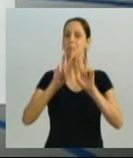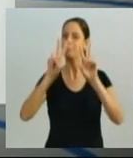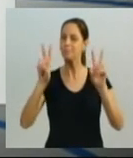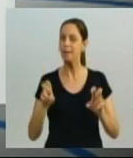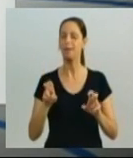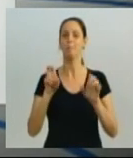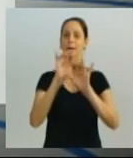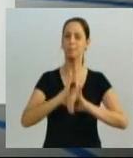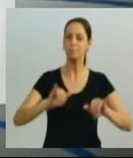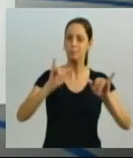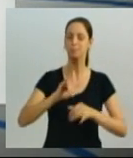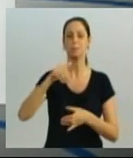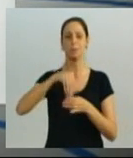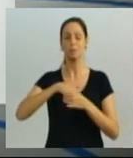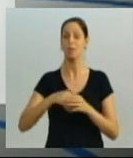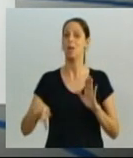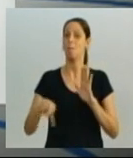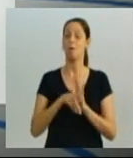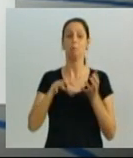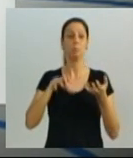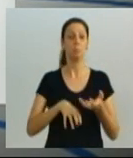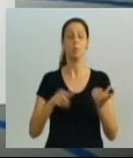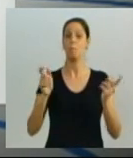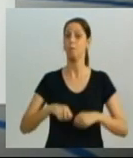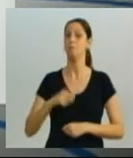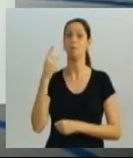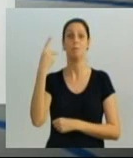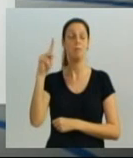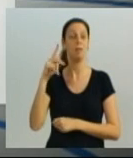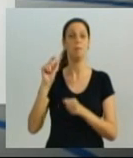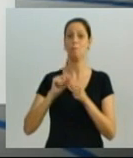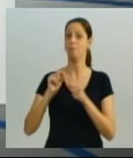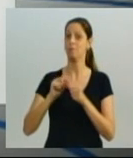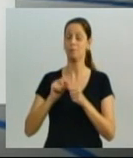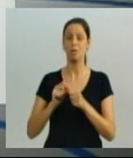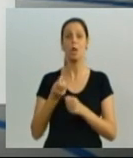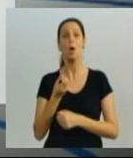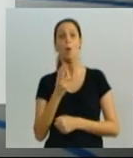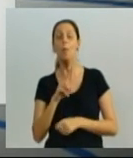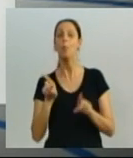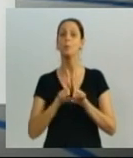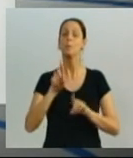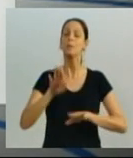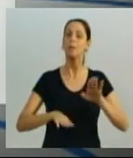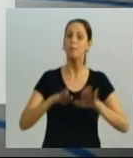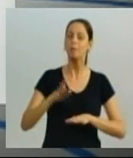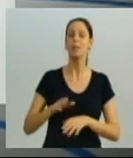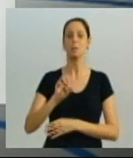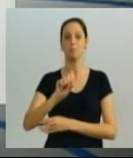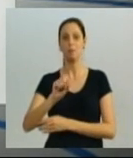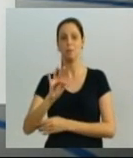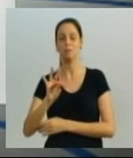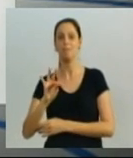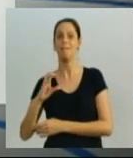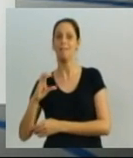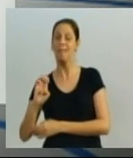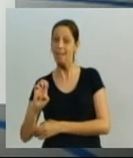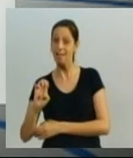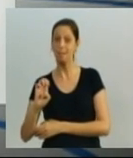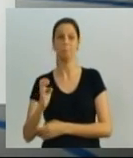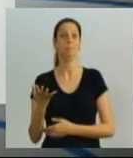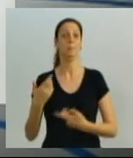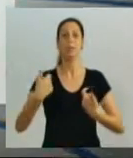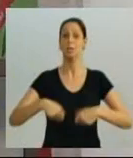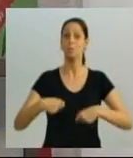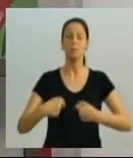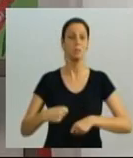eleitoral é de competência do Congresso Nacional para regulamentar esta matéria, ou algumas coisas até do Tribunal Superior Eleitoral? Não precisa